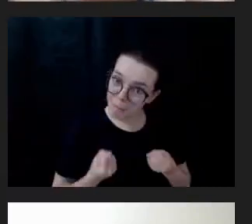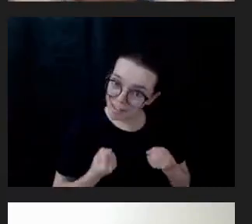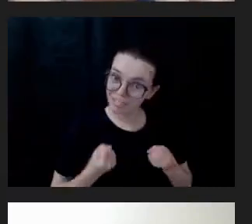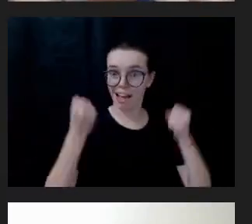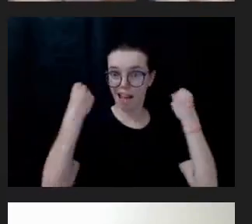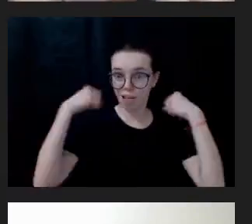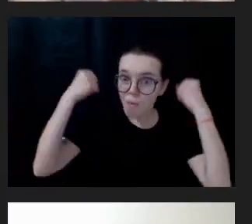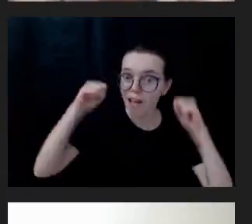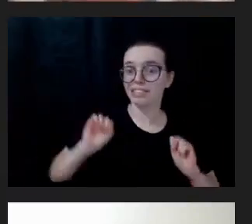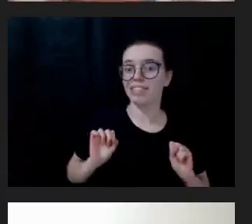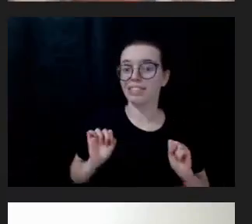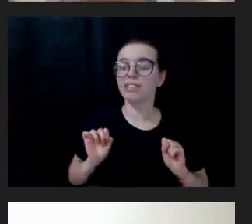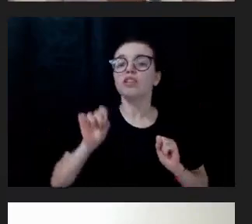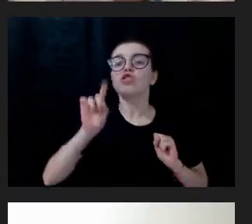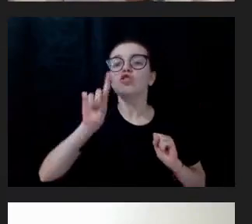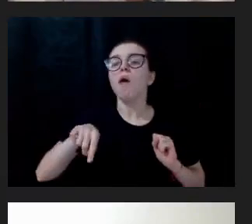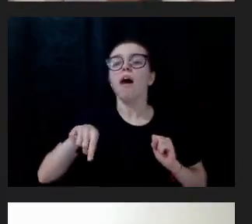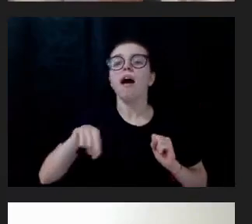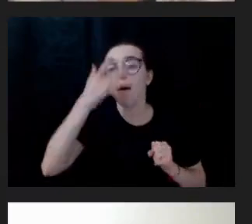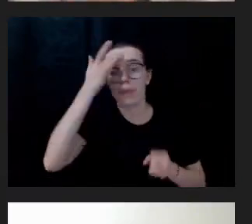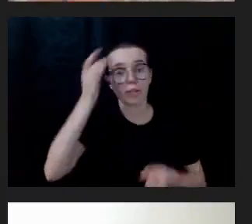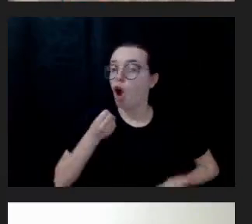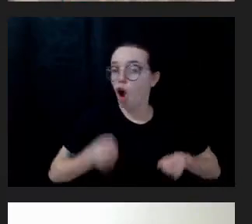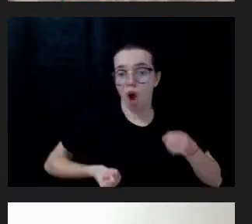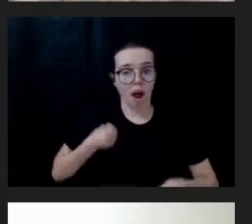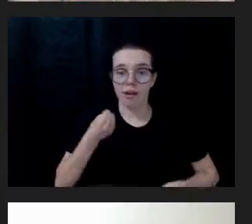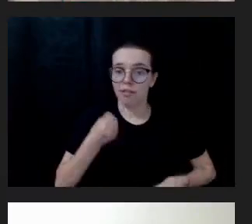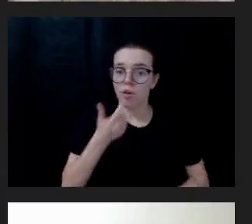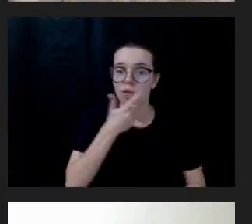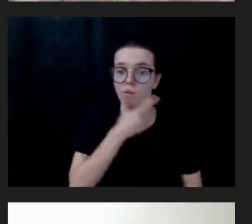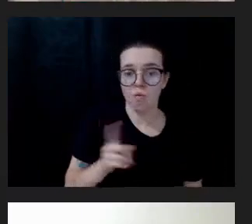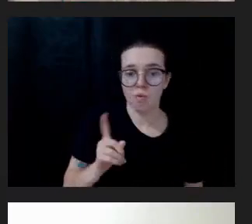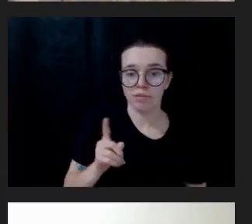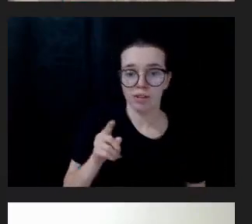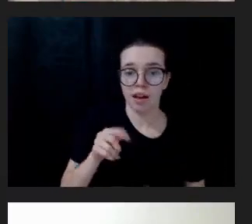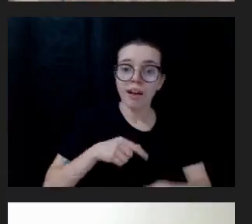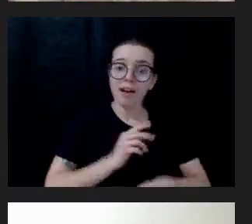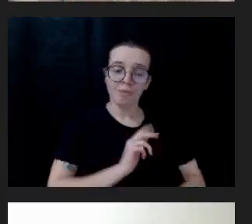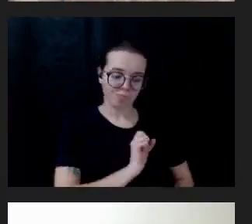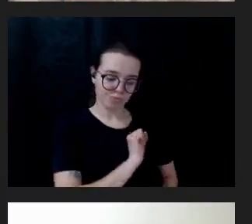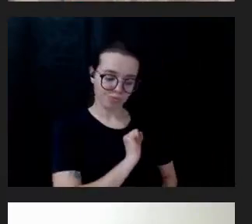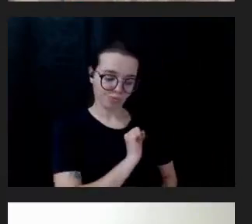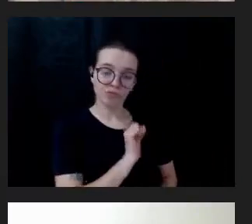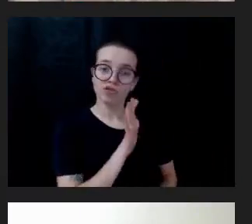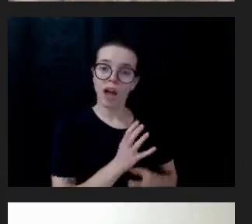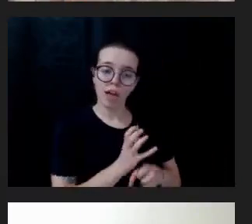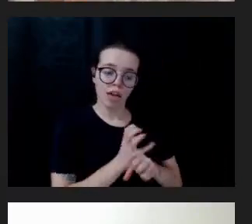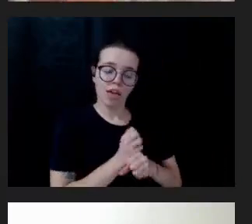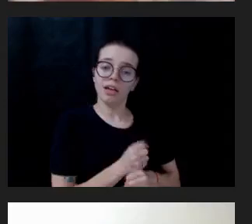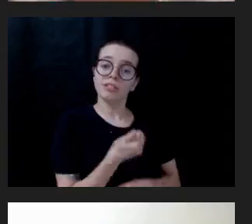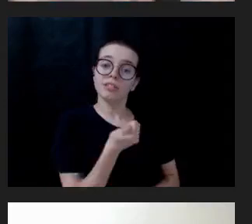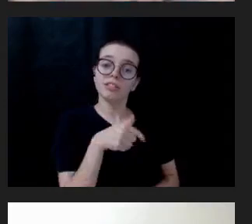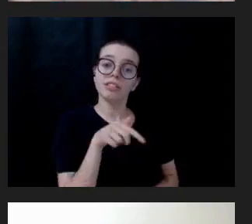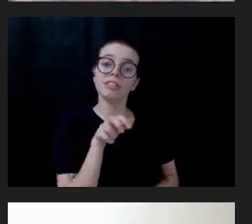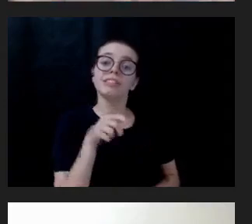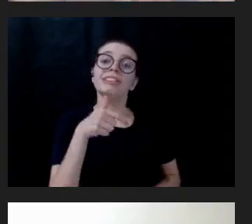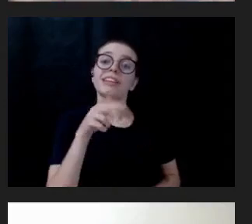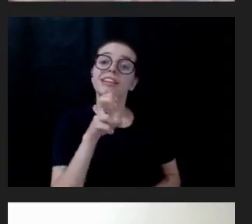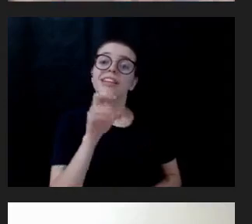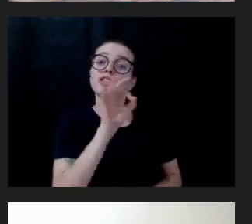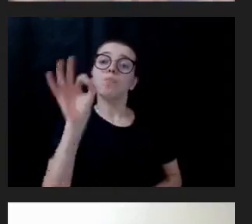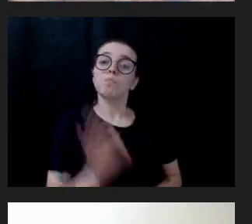consegue, né, correr, a frequência cardíaca vai estar mais de 75% da máxima. Então, uma maneira